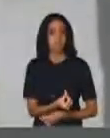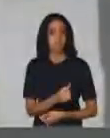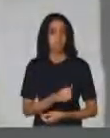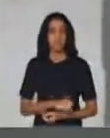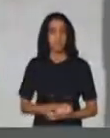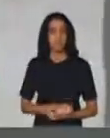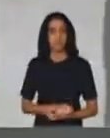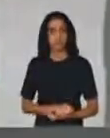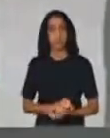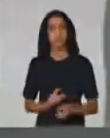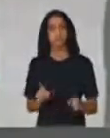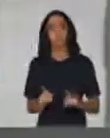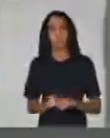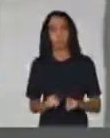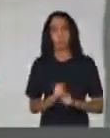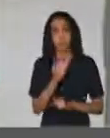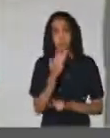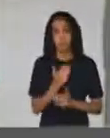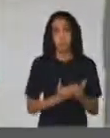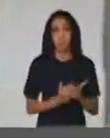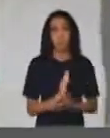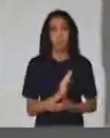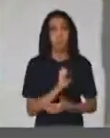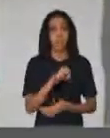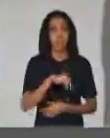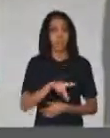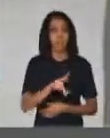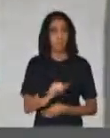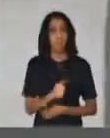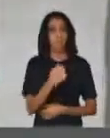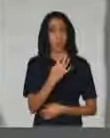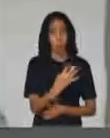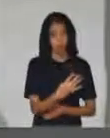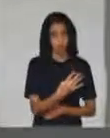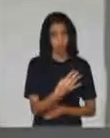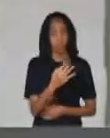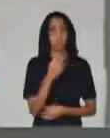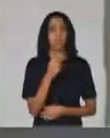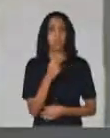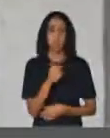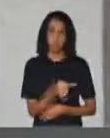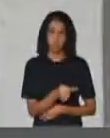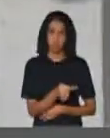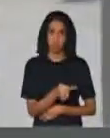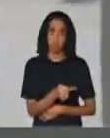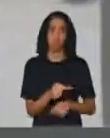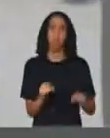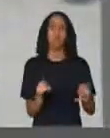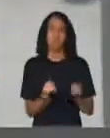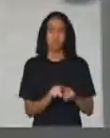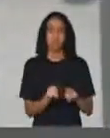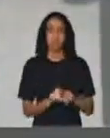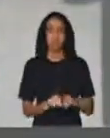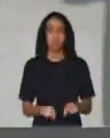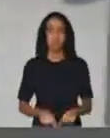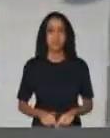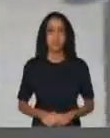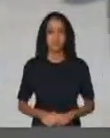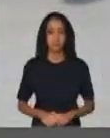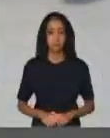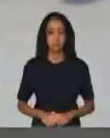apresentada. E aprovação das emendas 4 e 7, na forma também da subemenda